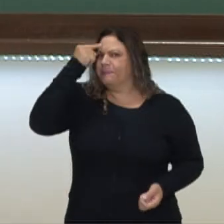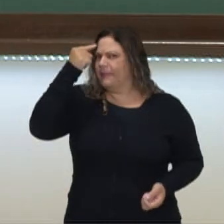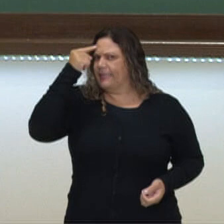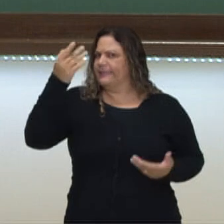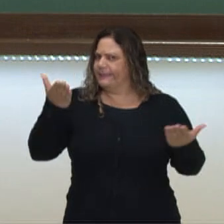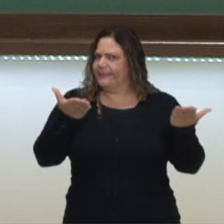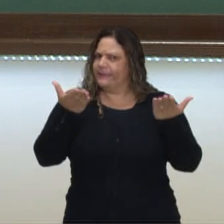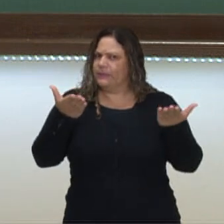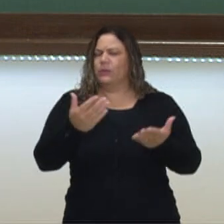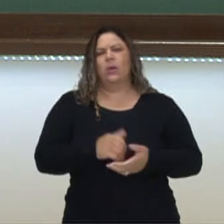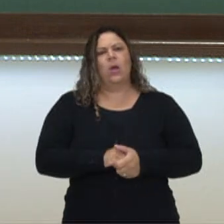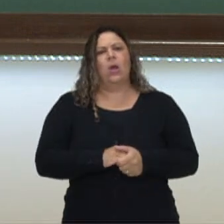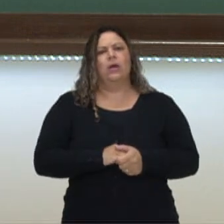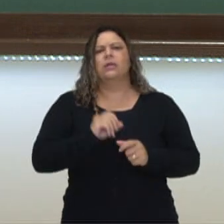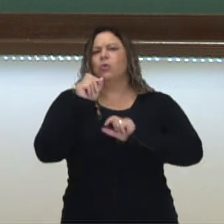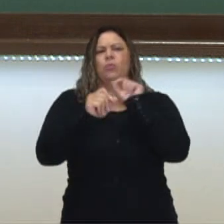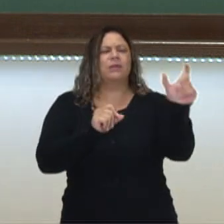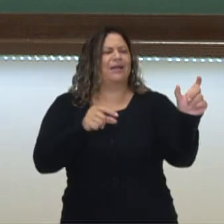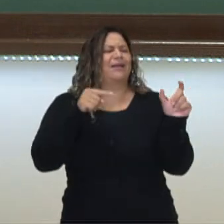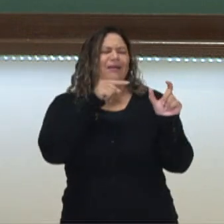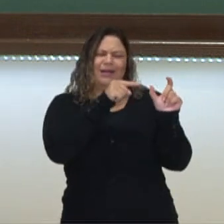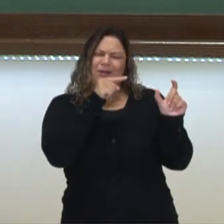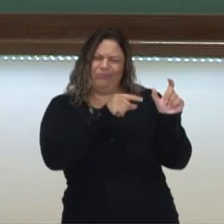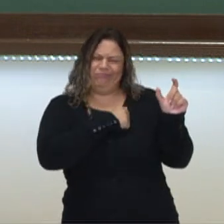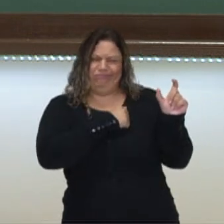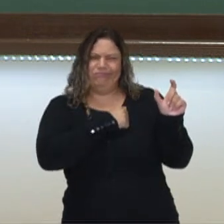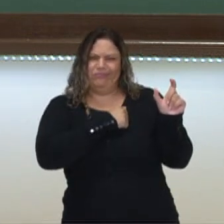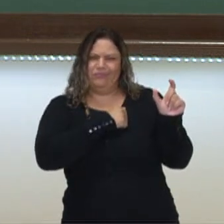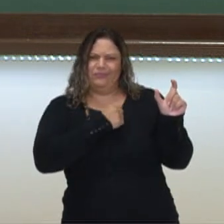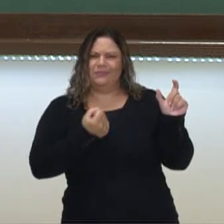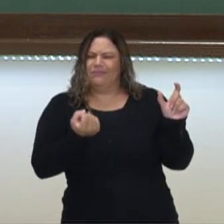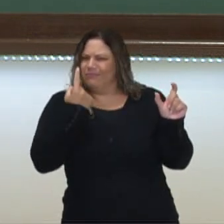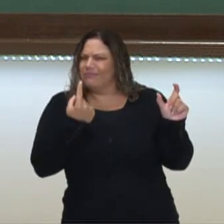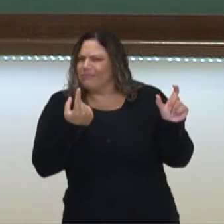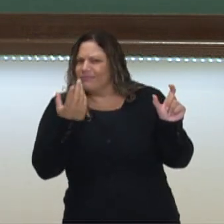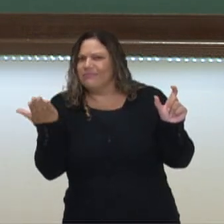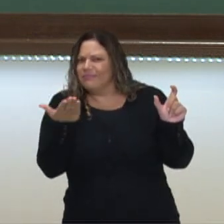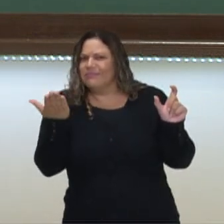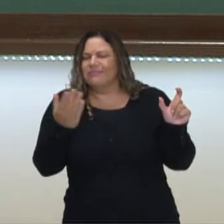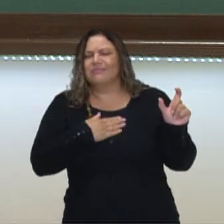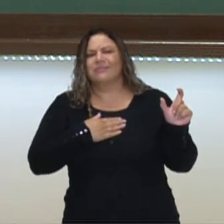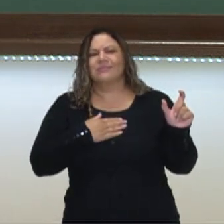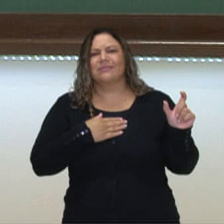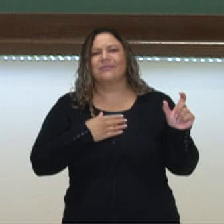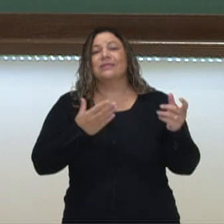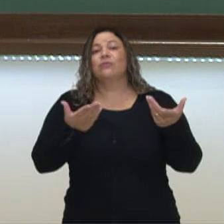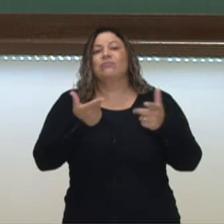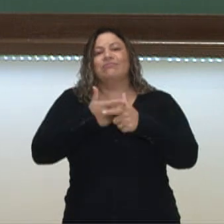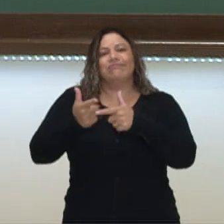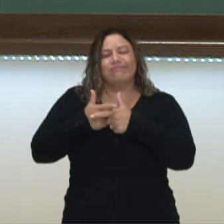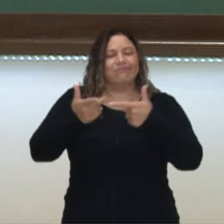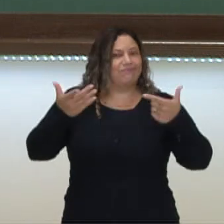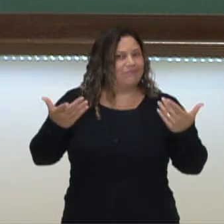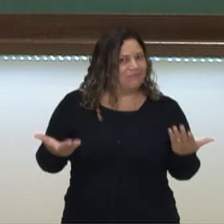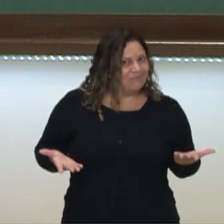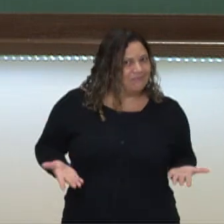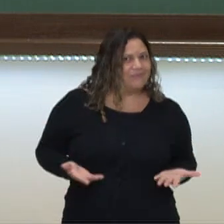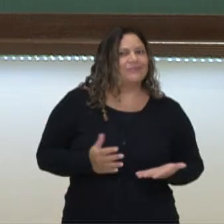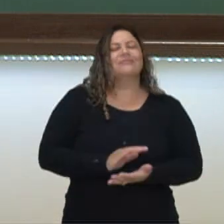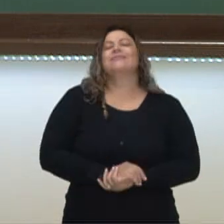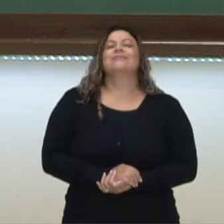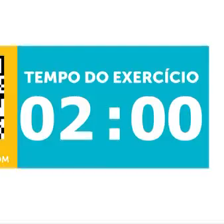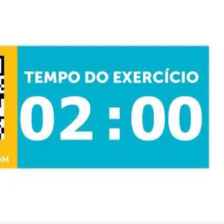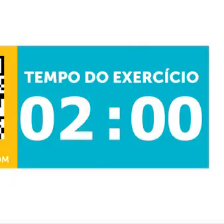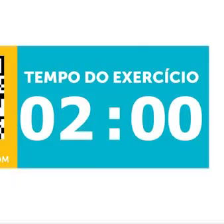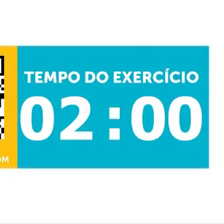carinho. A ortografia não lhe parece algo familiar, um problema familiar? Já volto comentando com